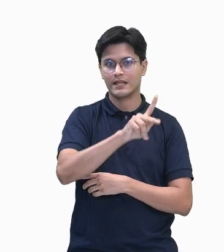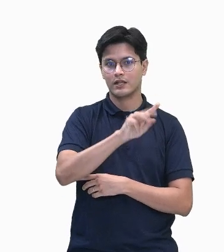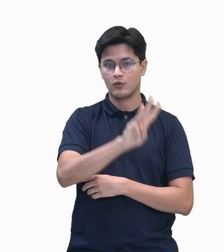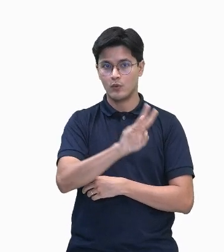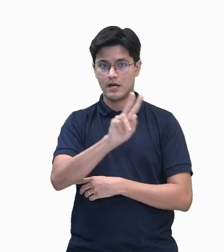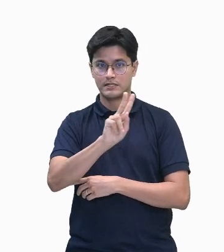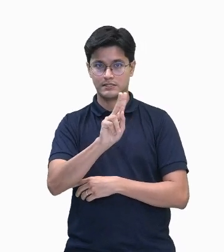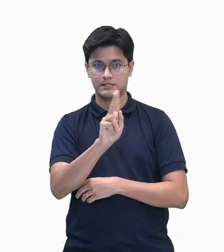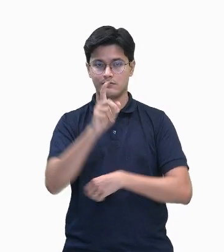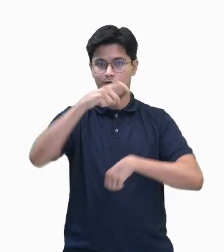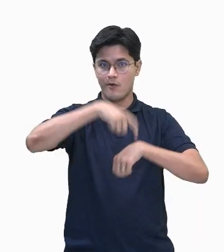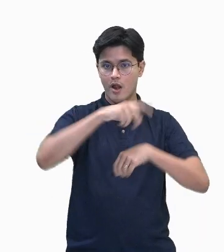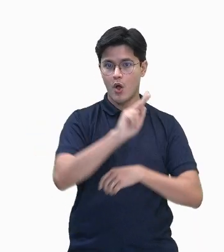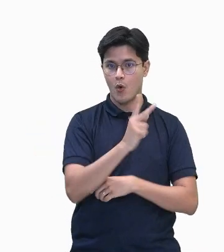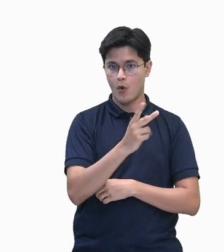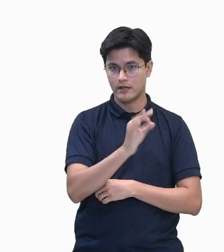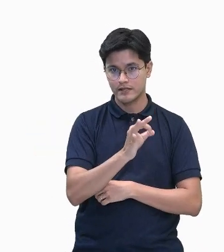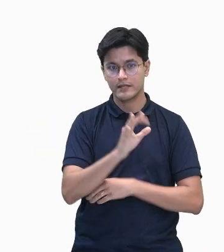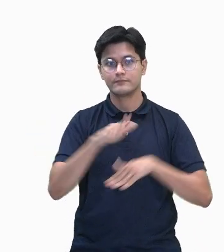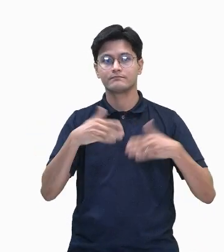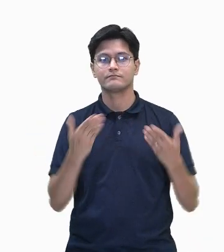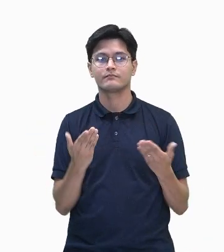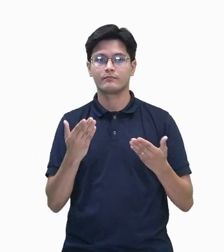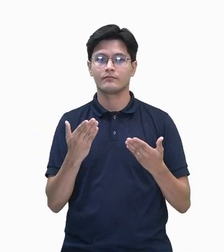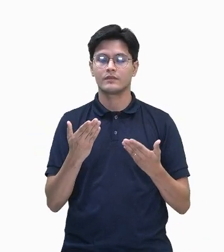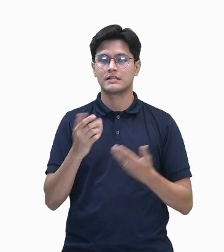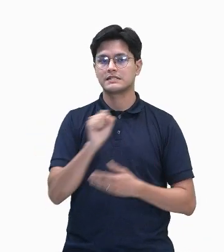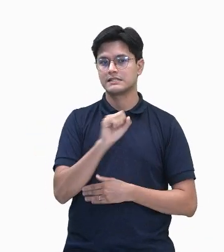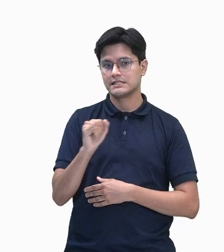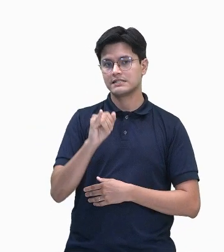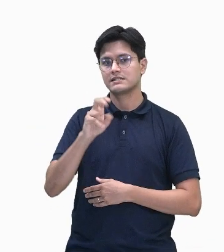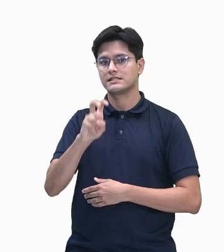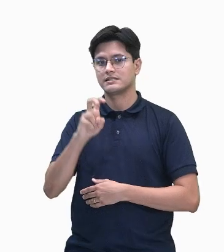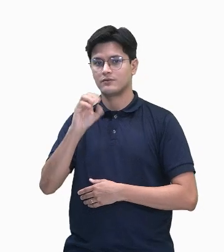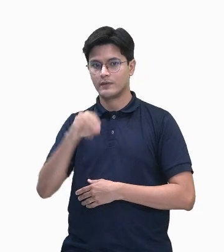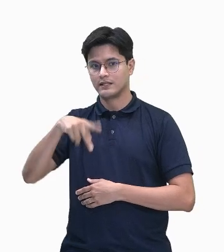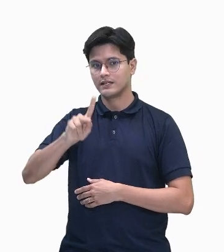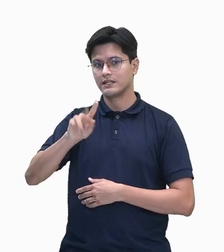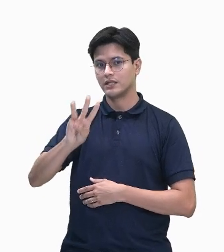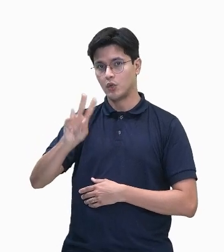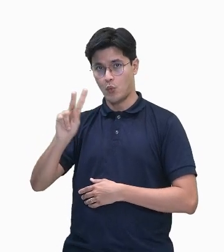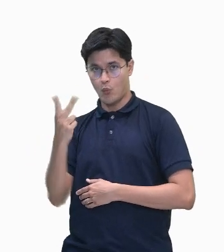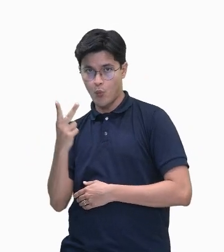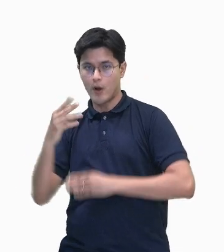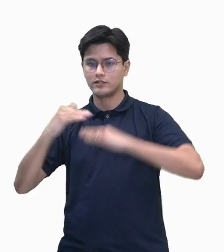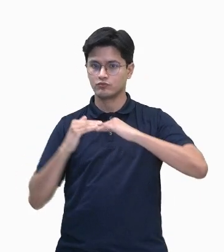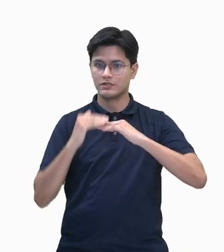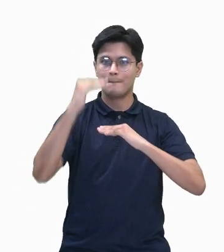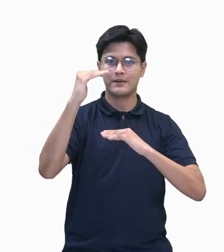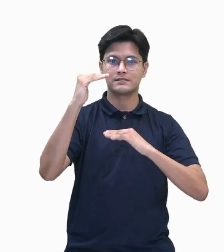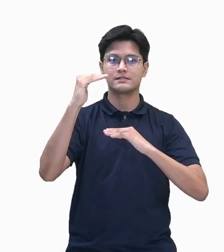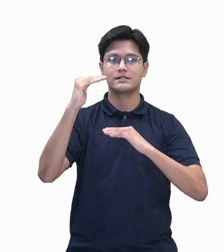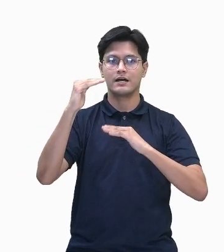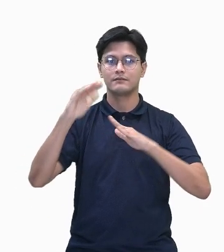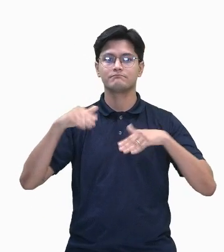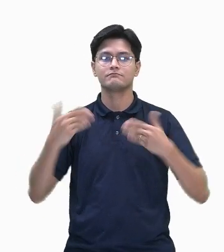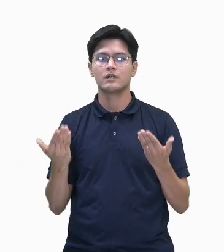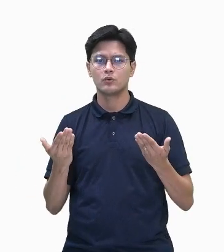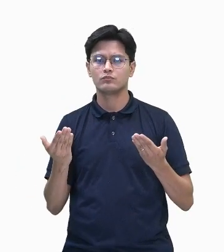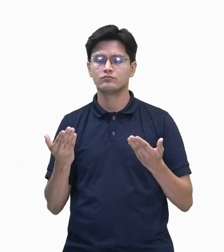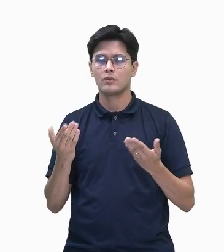em que o consumo ultrapassa 50 kW, só um minuto, pessoal, bora marcar aqui os nossos dados, tá